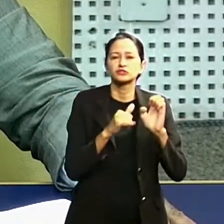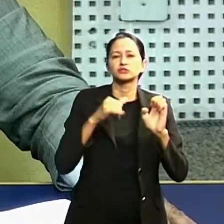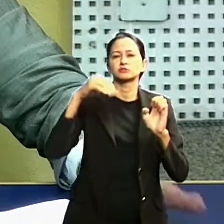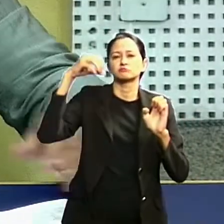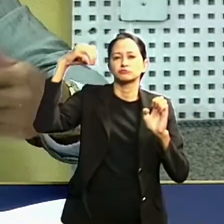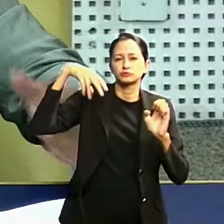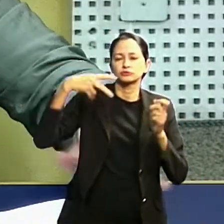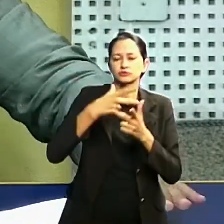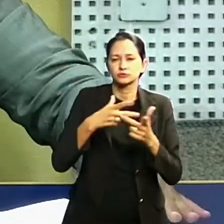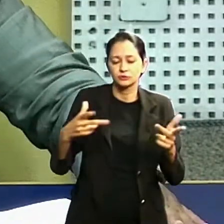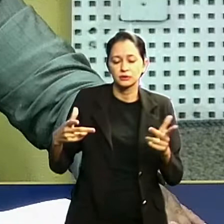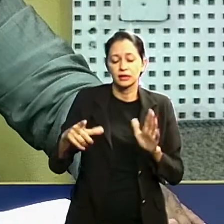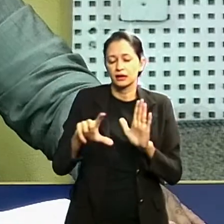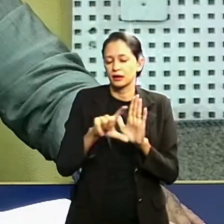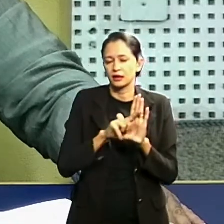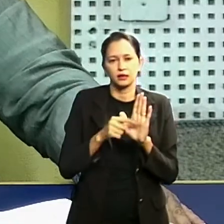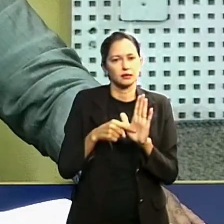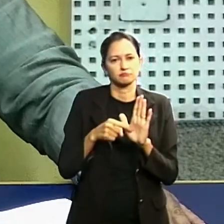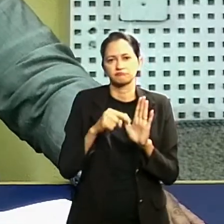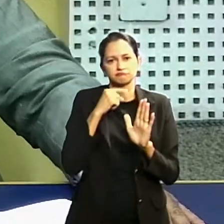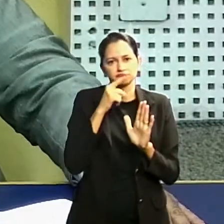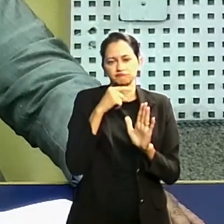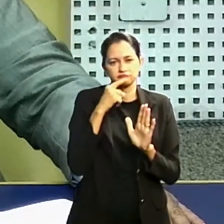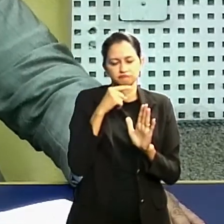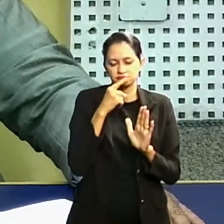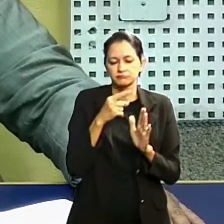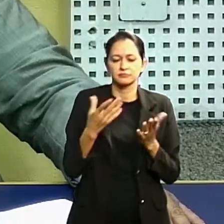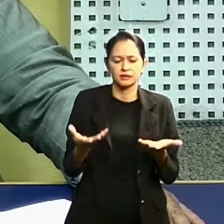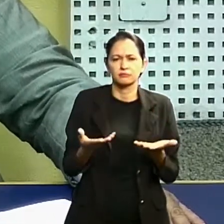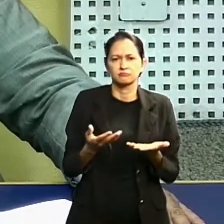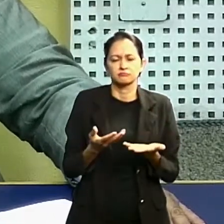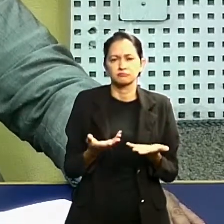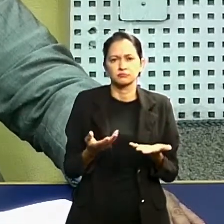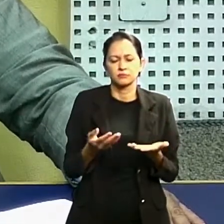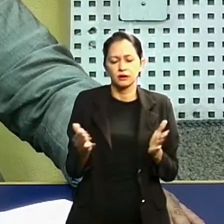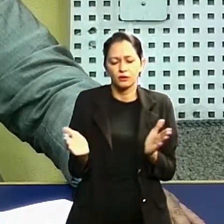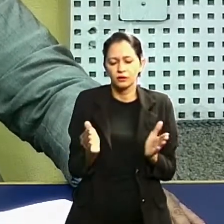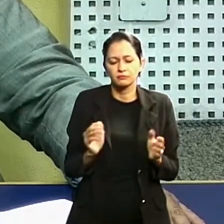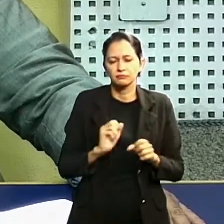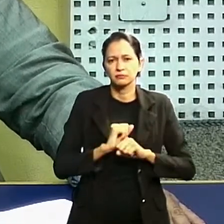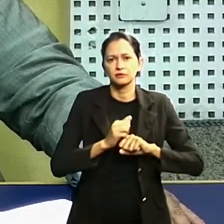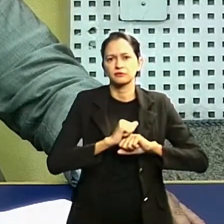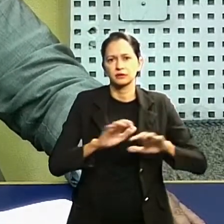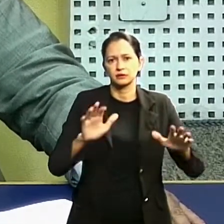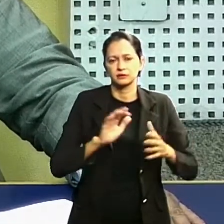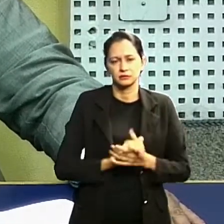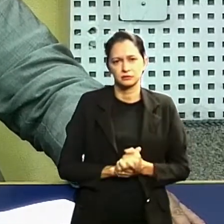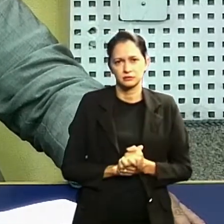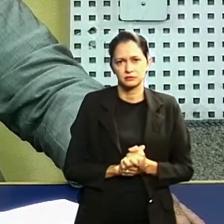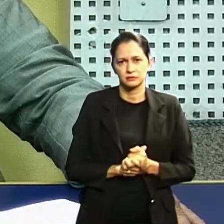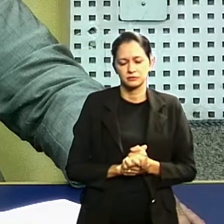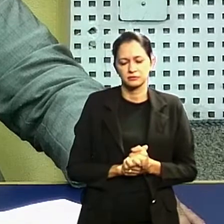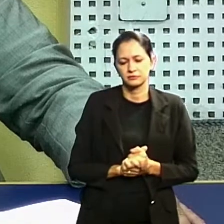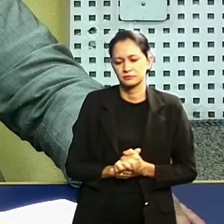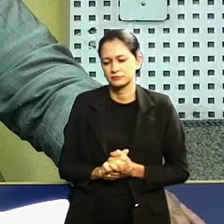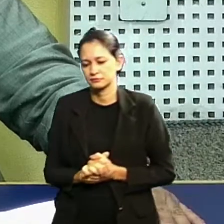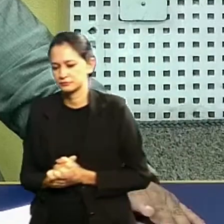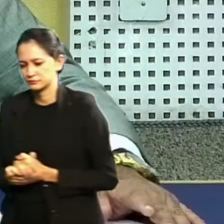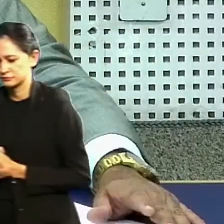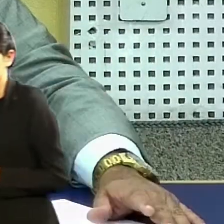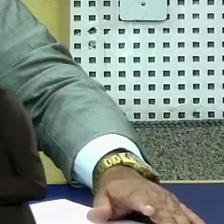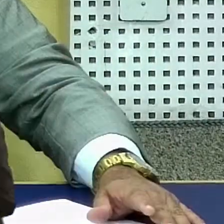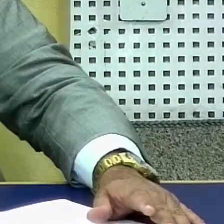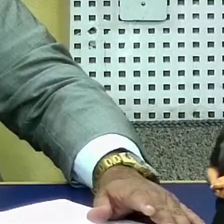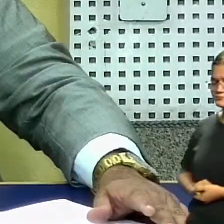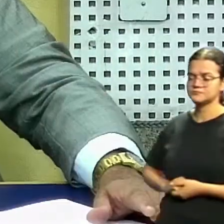decreto, qual a lei se refere, não tem mais validade. Mas como assim não tem validade? Nós estamos num momento pandêmico. Artigo 30 da Constituição Federal diz que nós